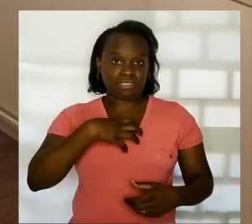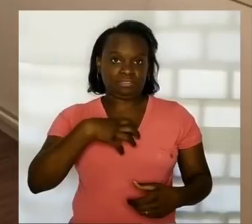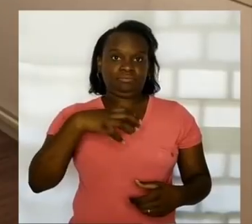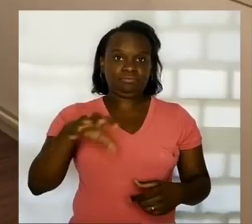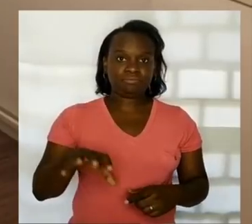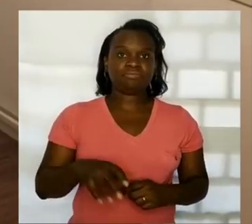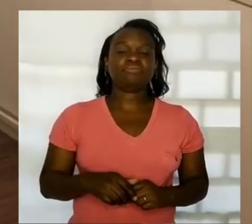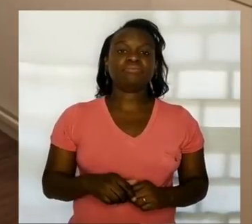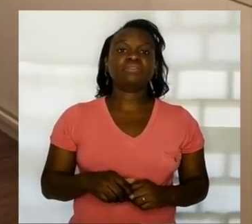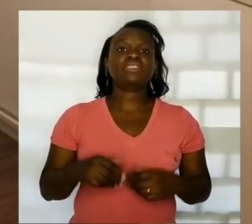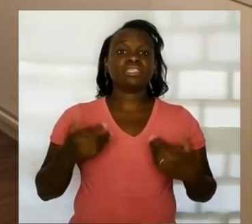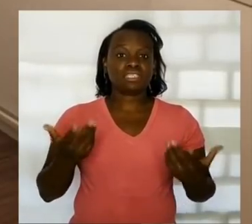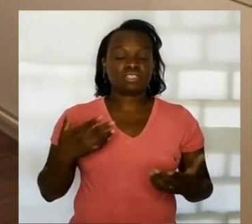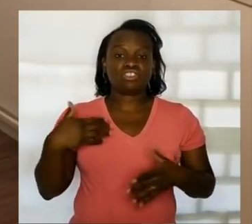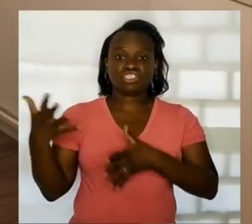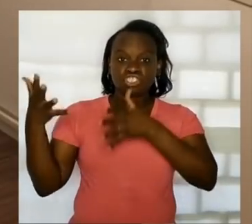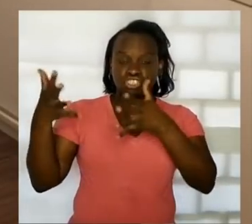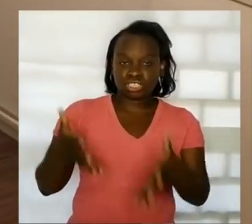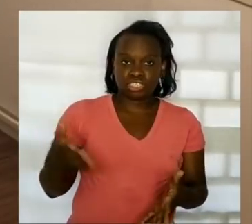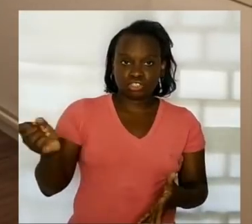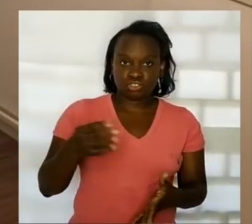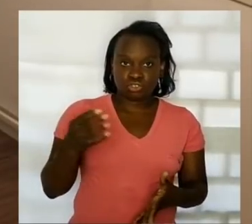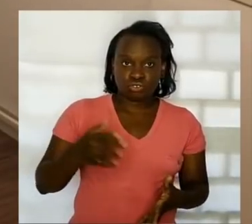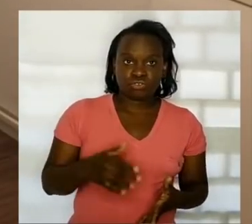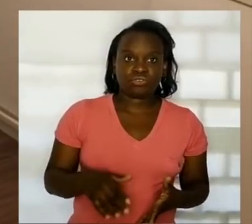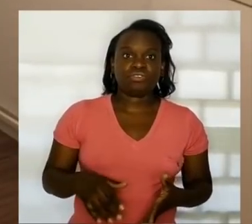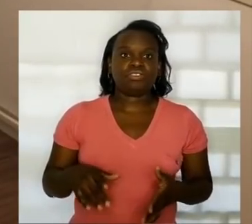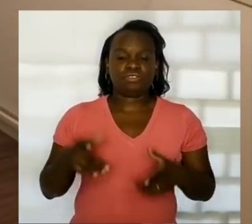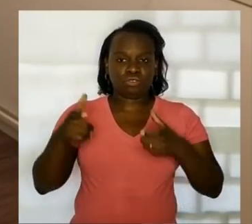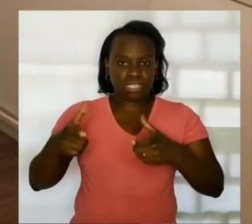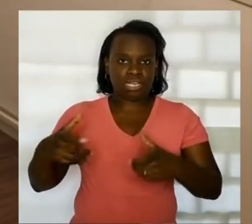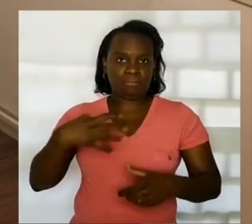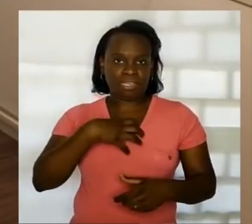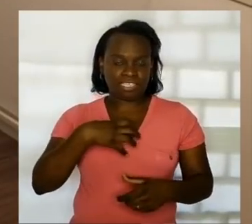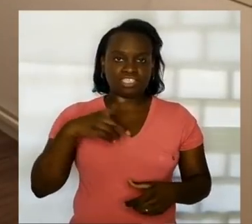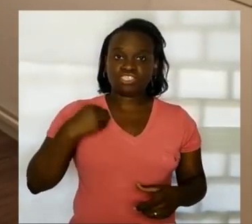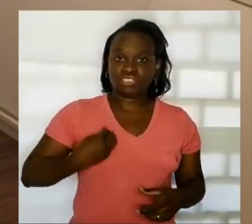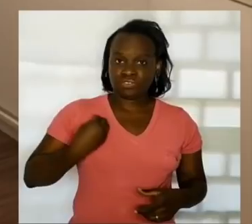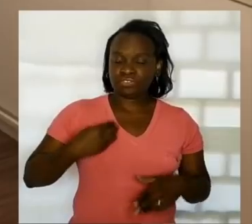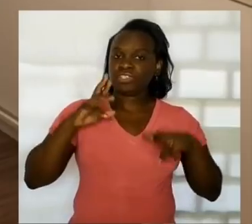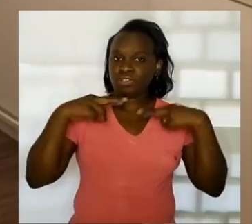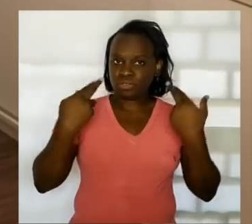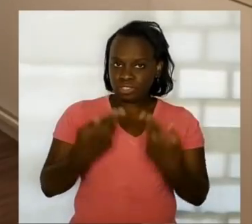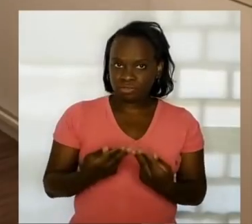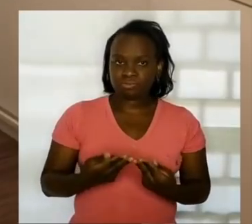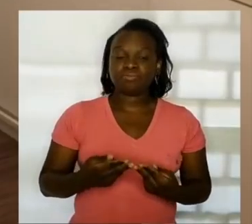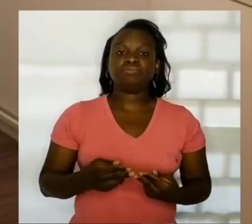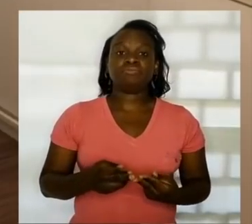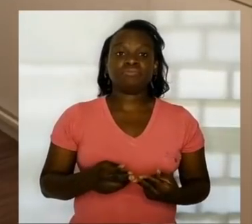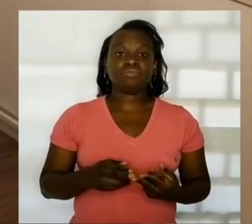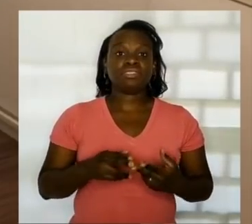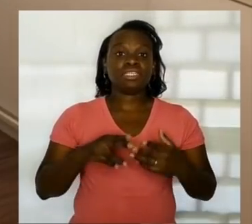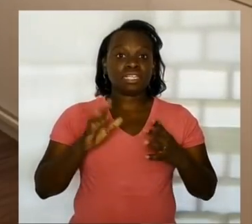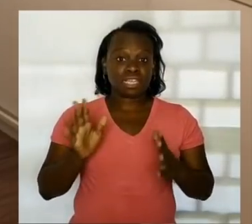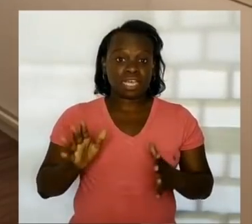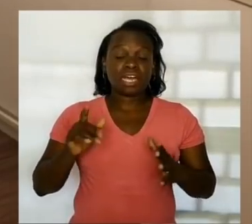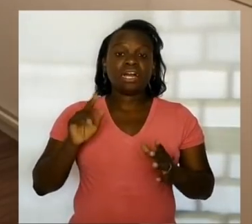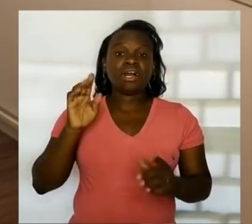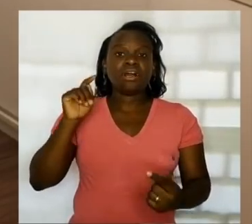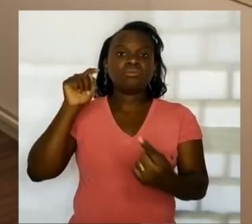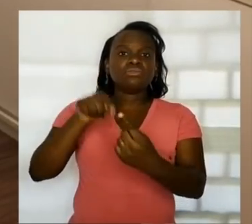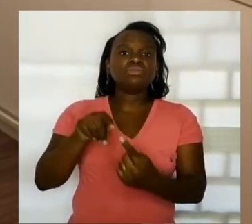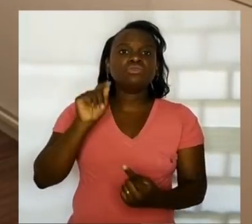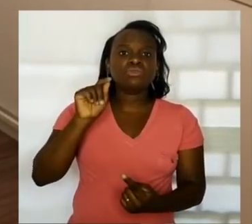Salvador. Eu estava recém-chegado naquela época na Universidade Federal da Bahia. Eu estava presente nessa reunião e o objeto